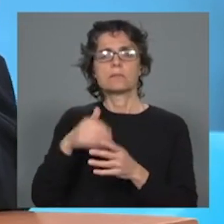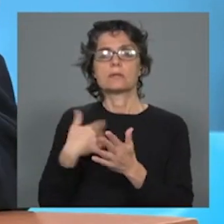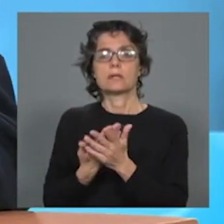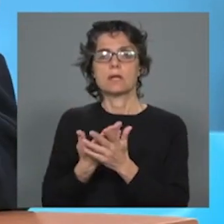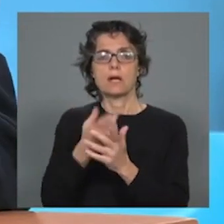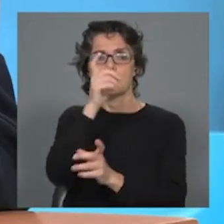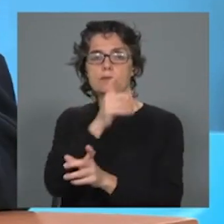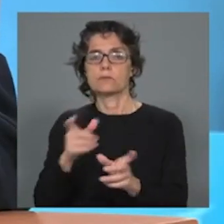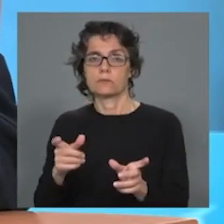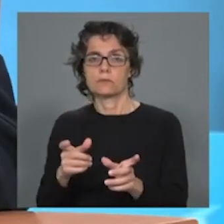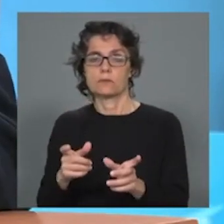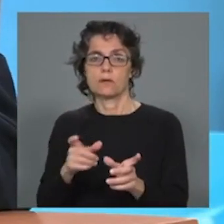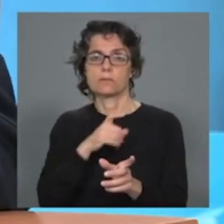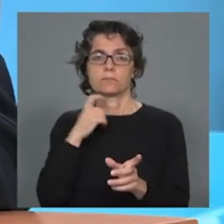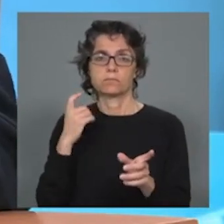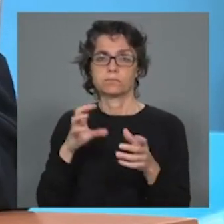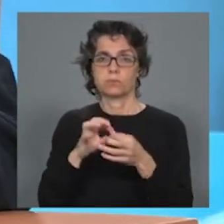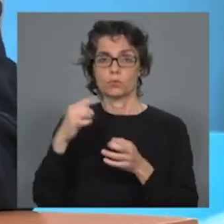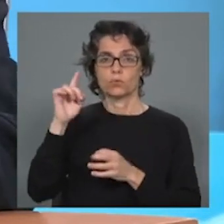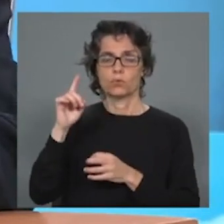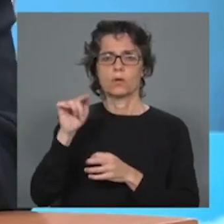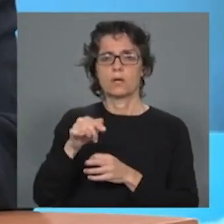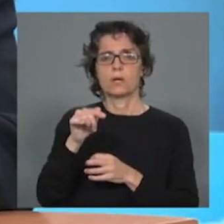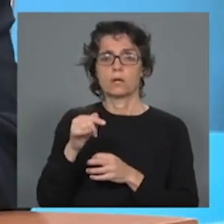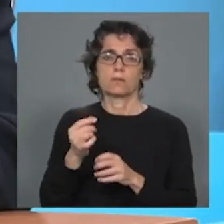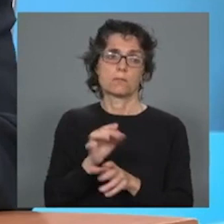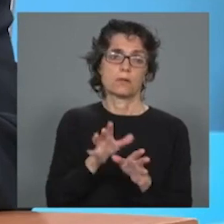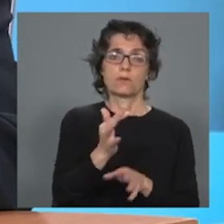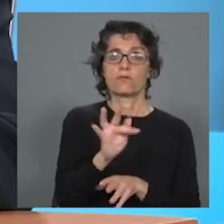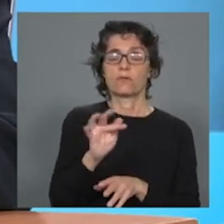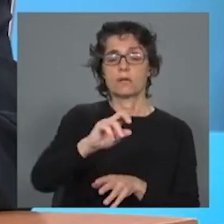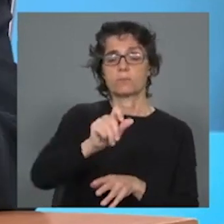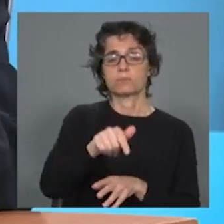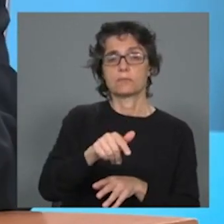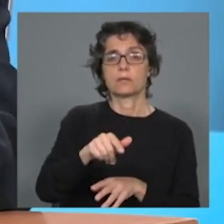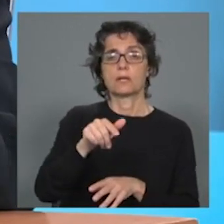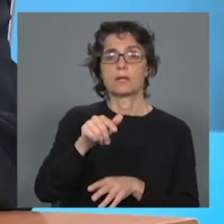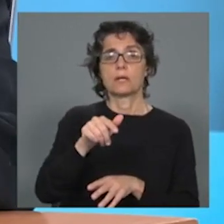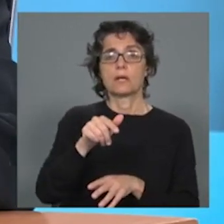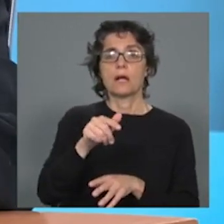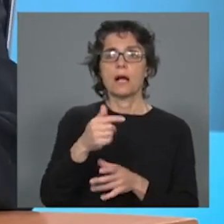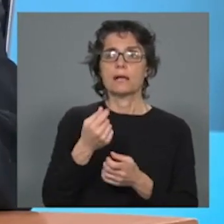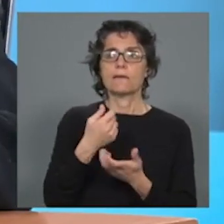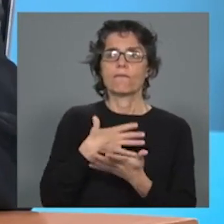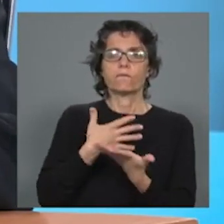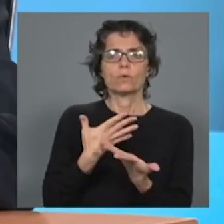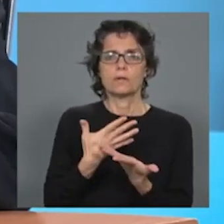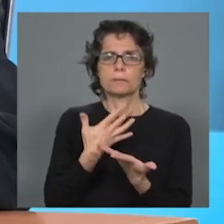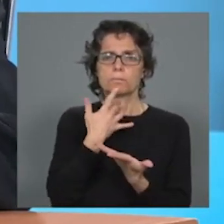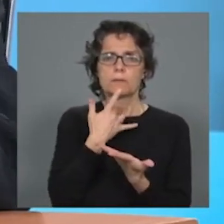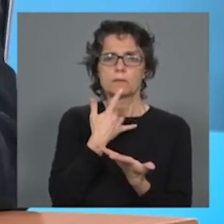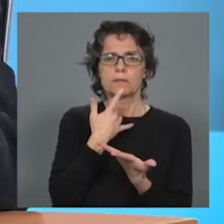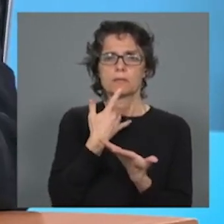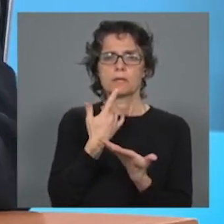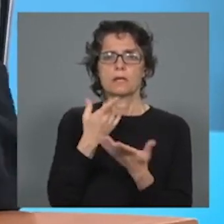aliás, é não por acaso que em Lyon há também este despertar da importância dos leigos